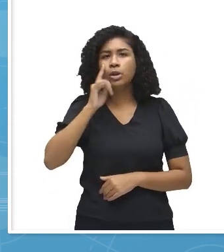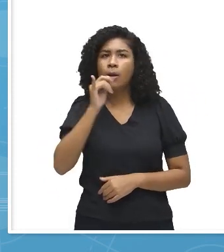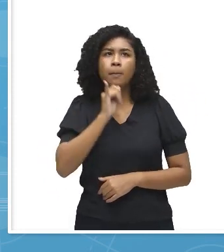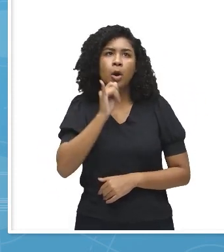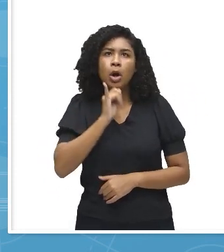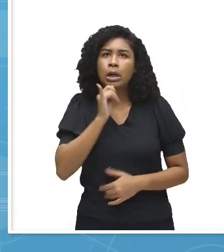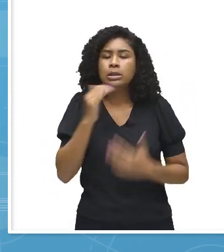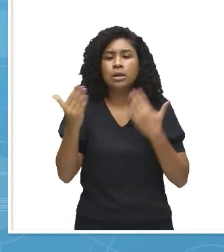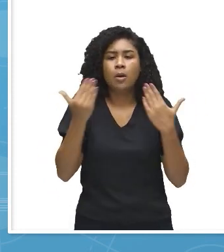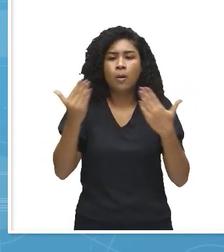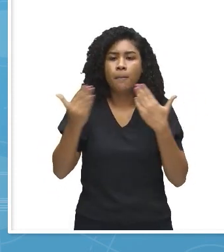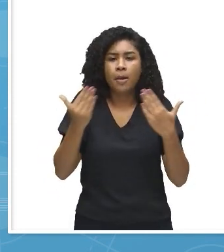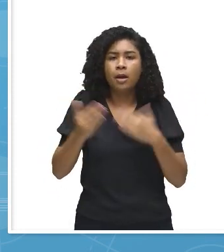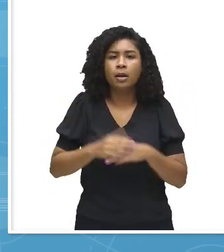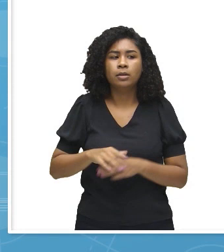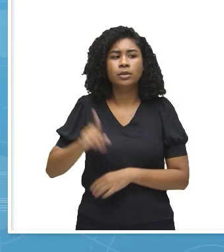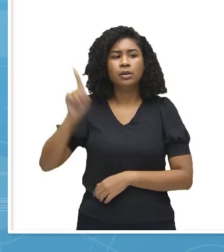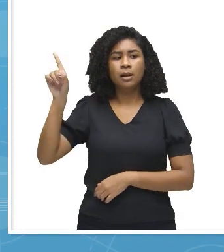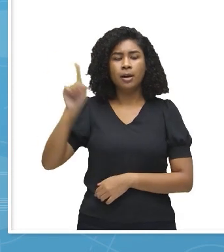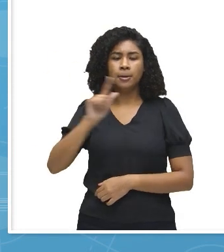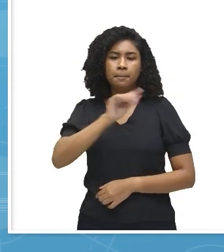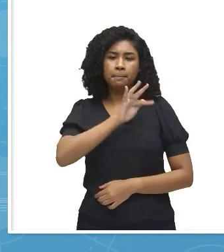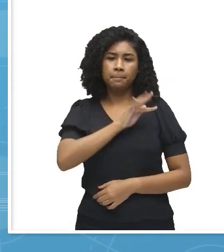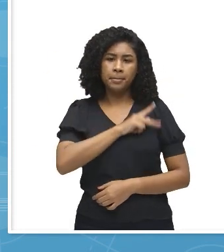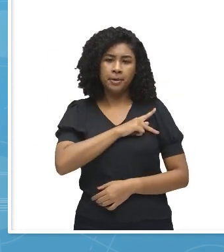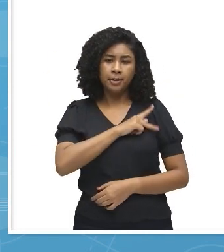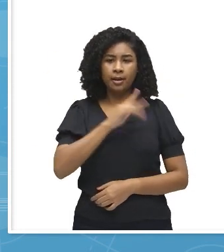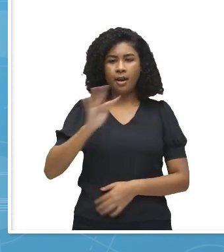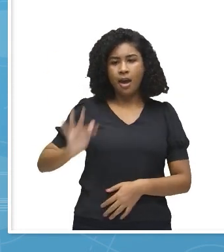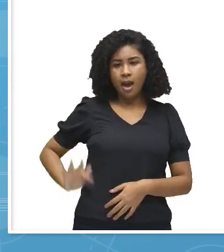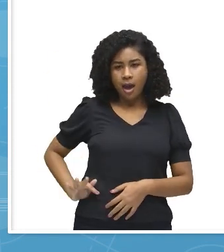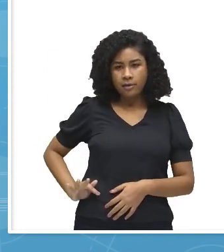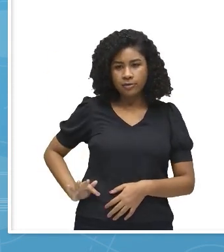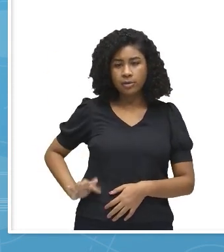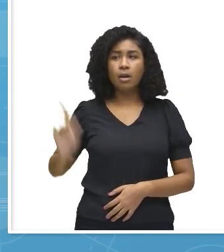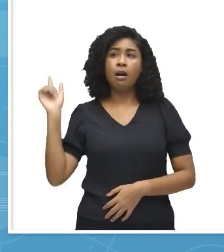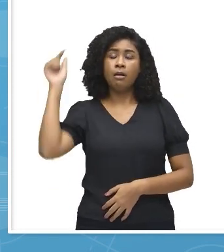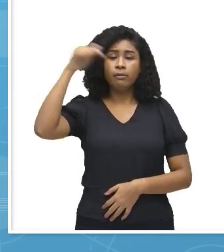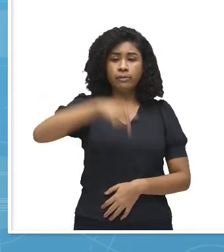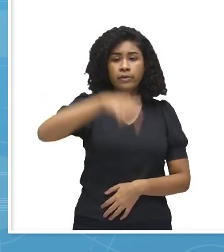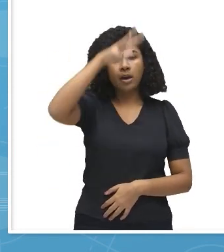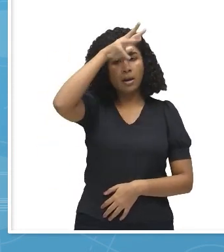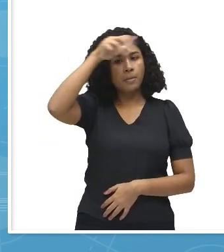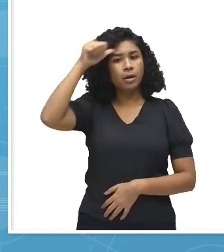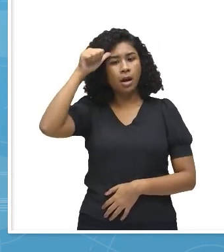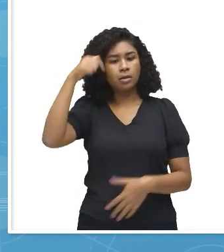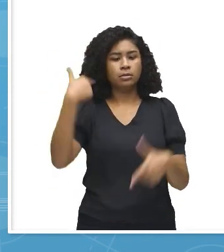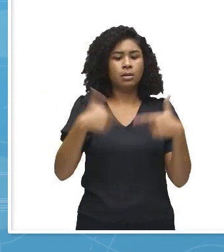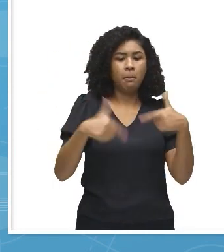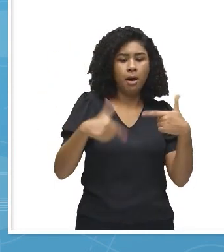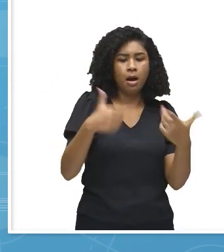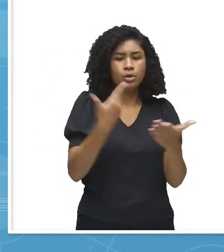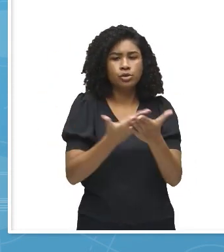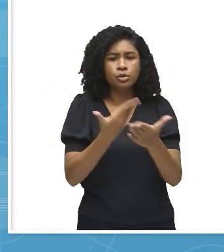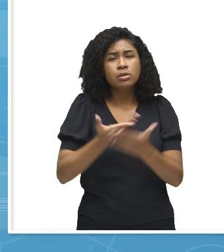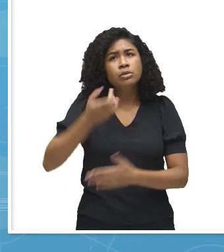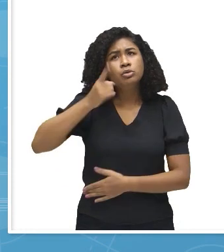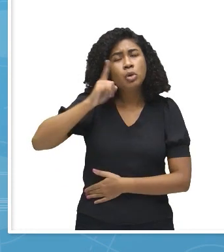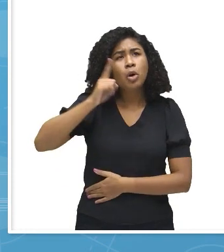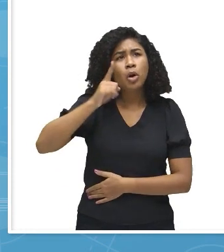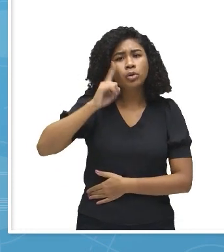por exemplo, de Presidente Figueiredo e viesse todos os dias trabalhar em Manaus ou estudar. Então, eu estaria